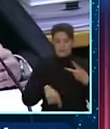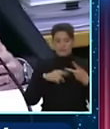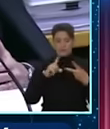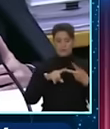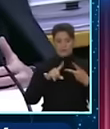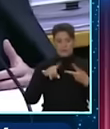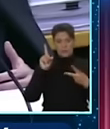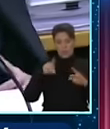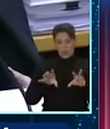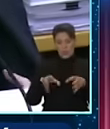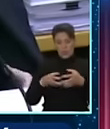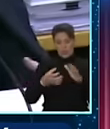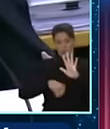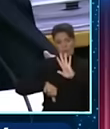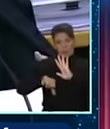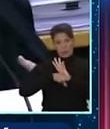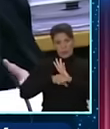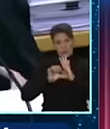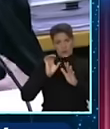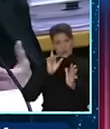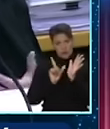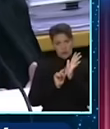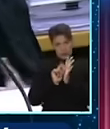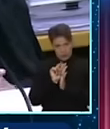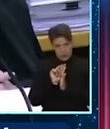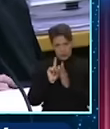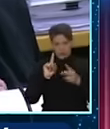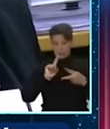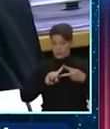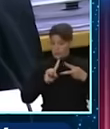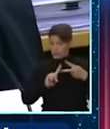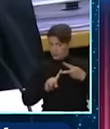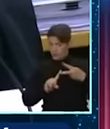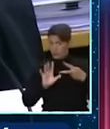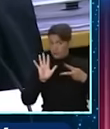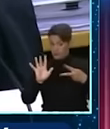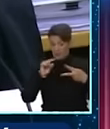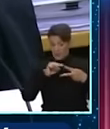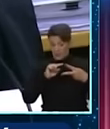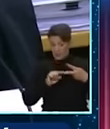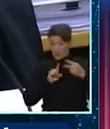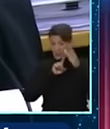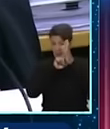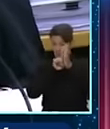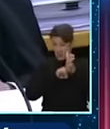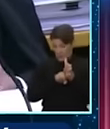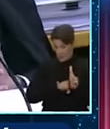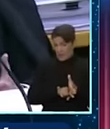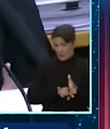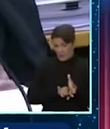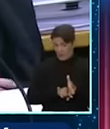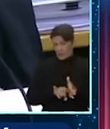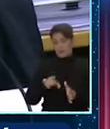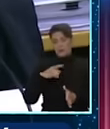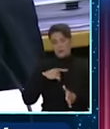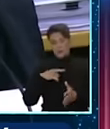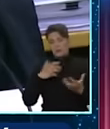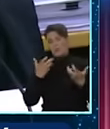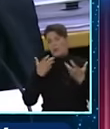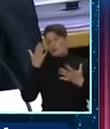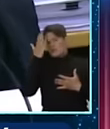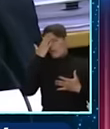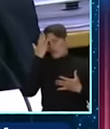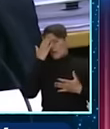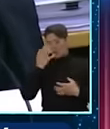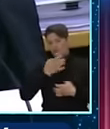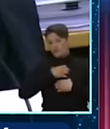8 que eu fui extremamente ativo pude esclarecer diversas verdades e e